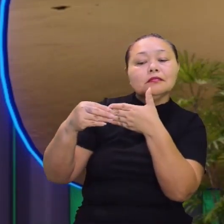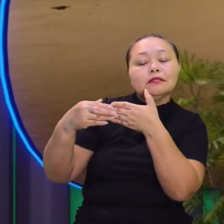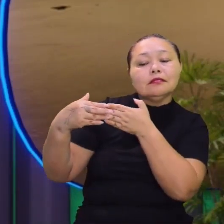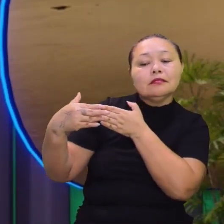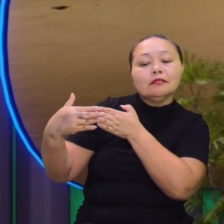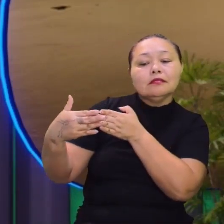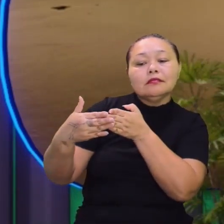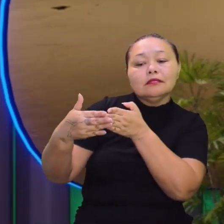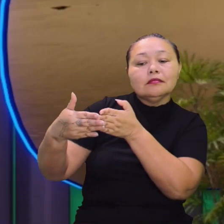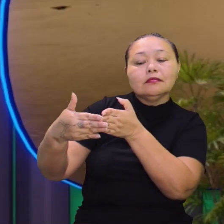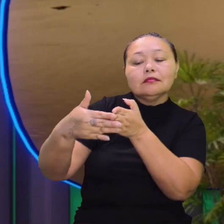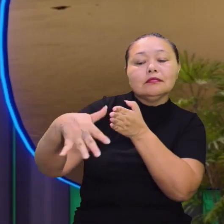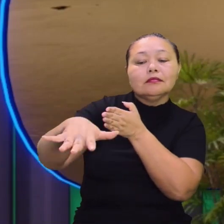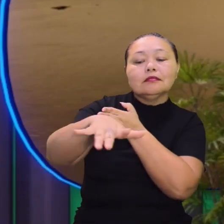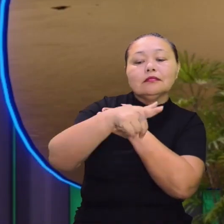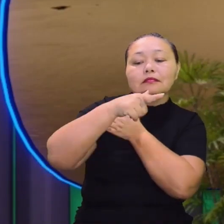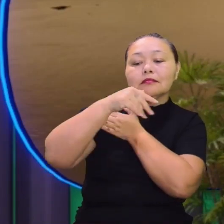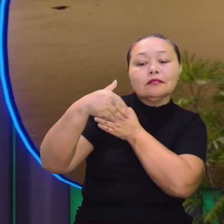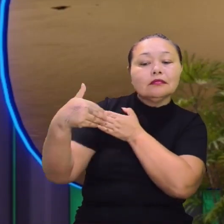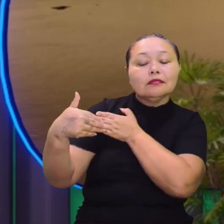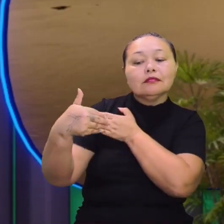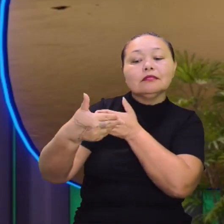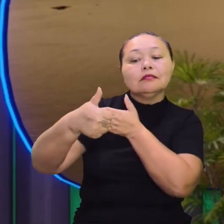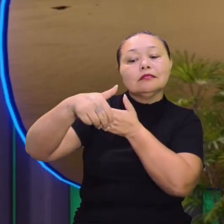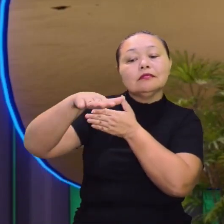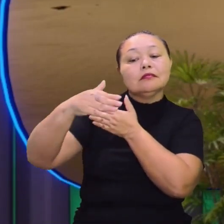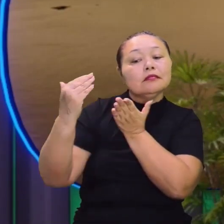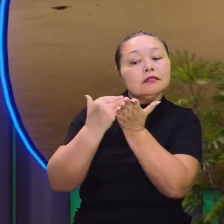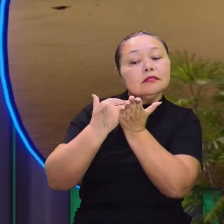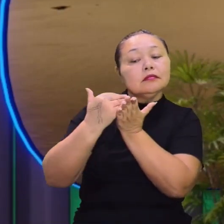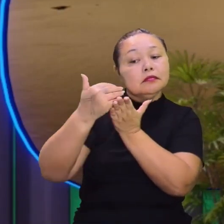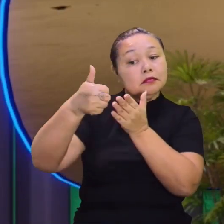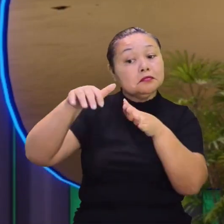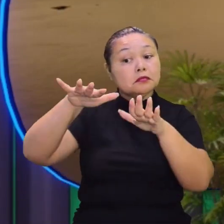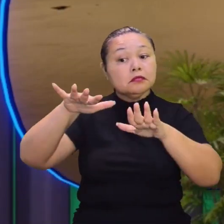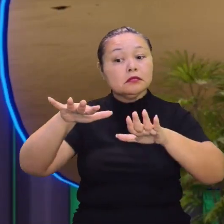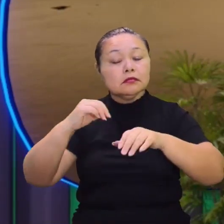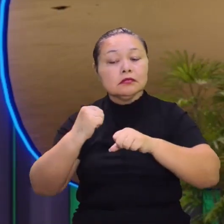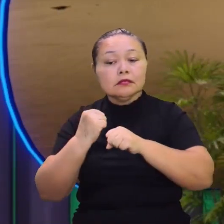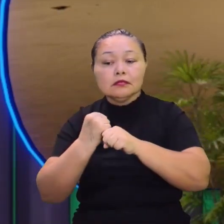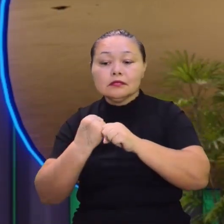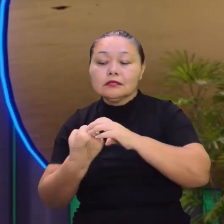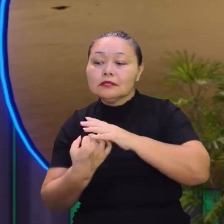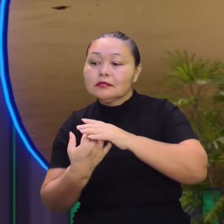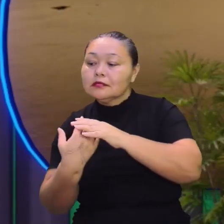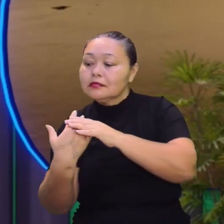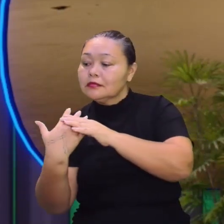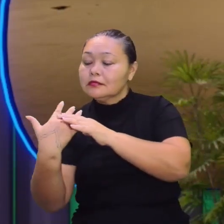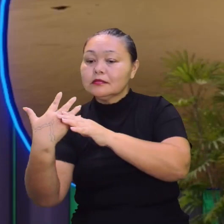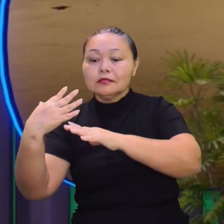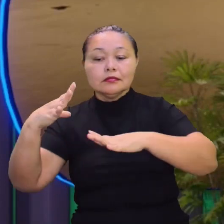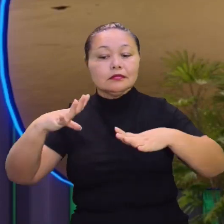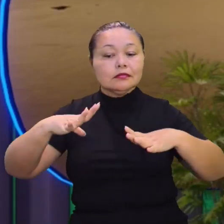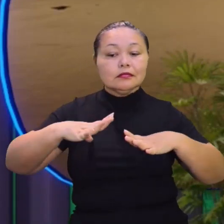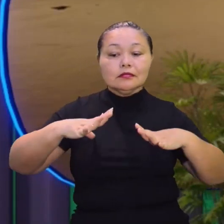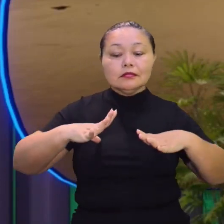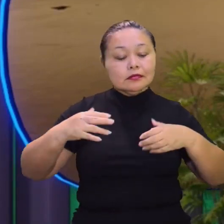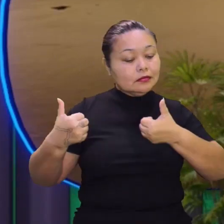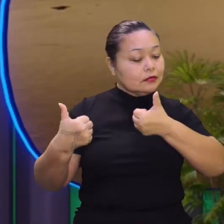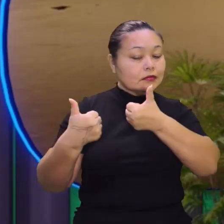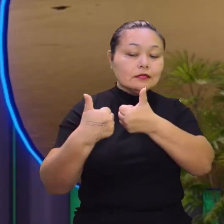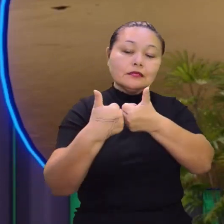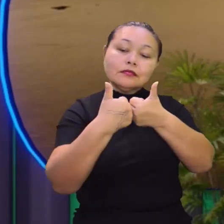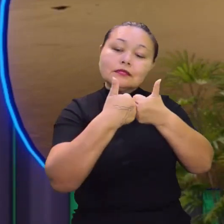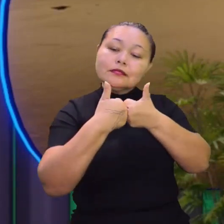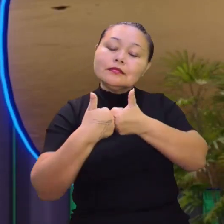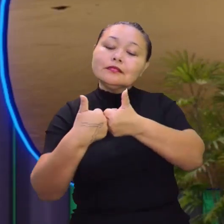transporte hidroviário e começaram a estabelecer muitas cidades aqui da Amazônia na proximidade dessas